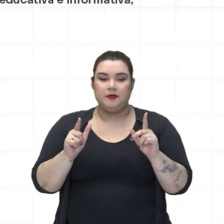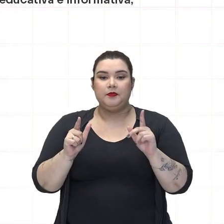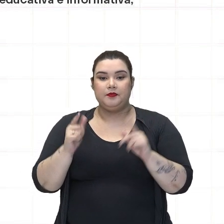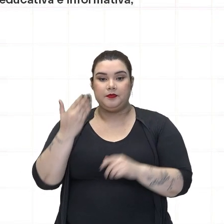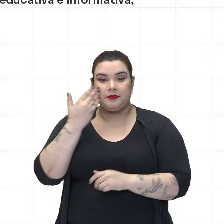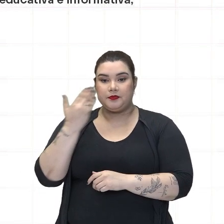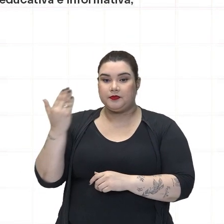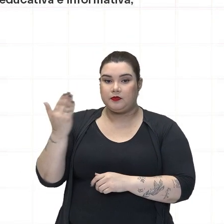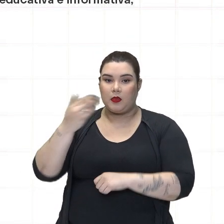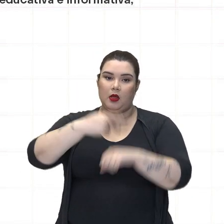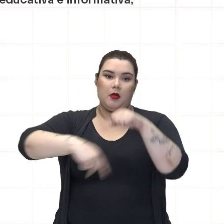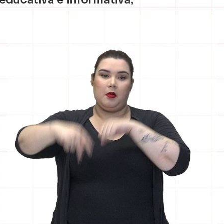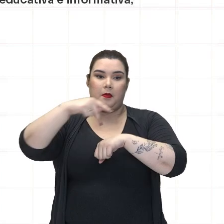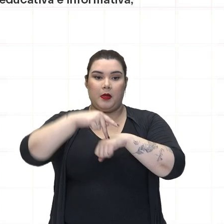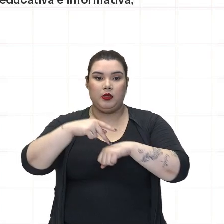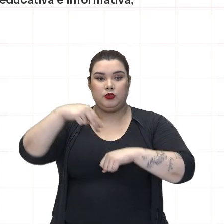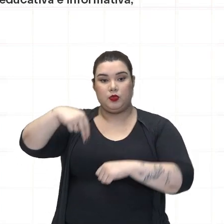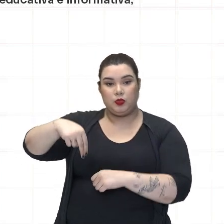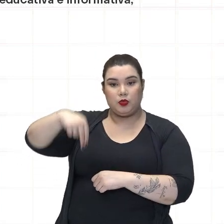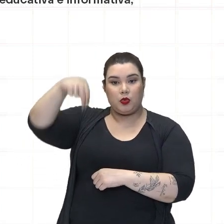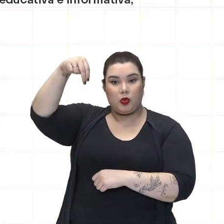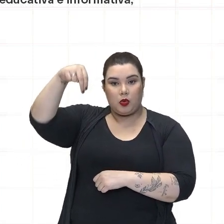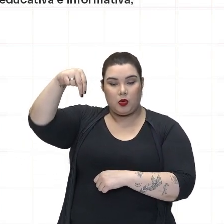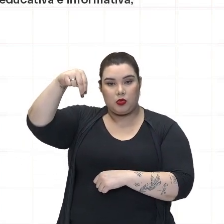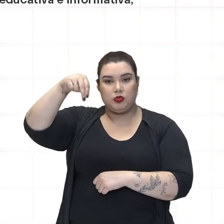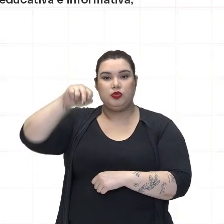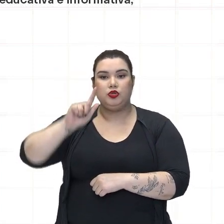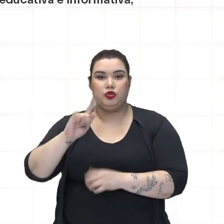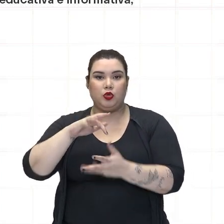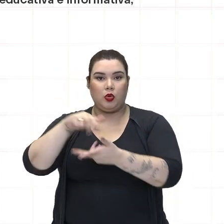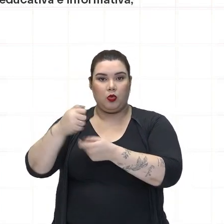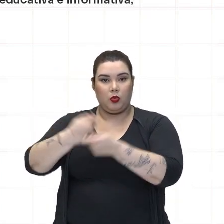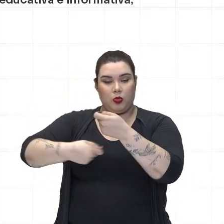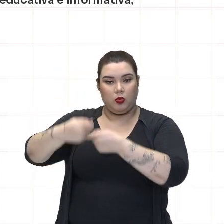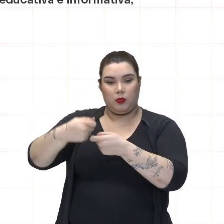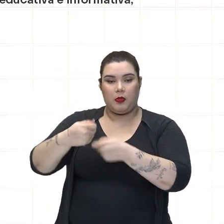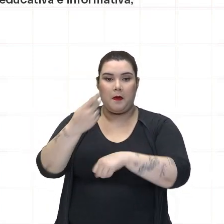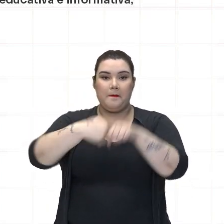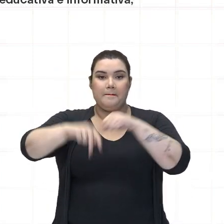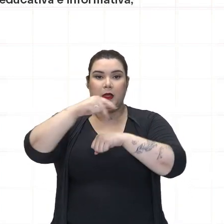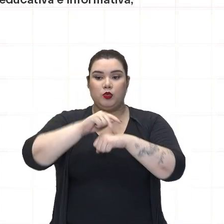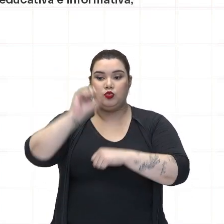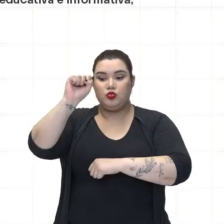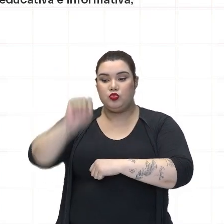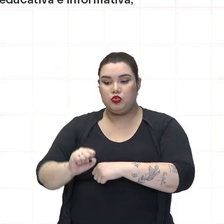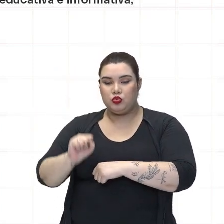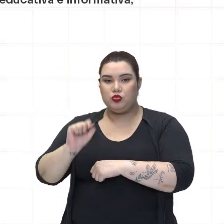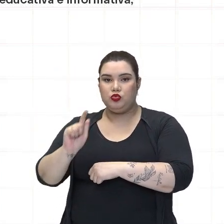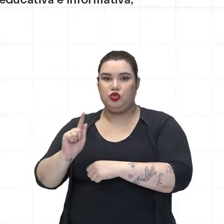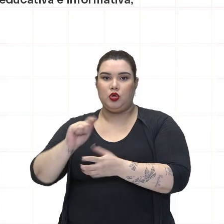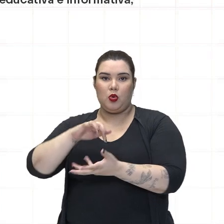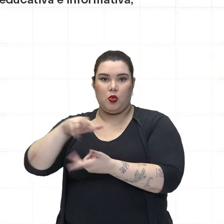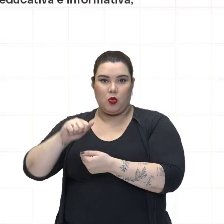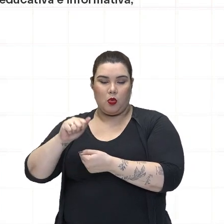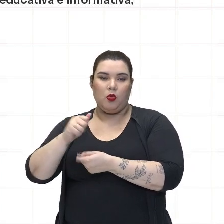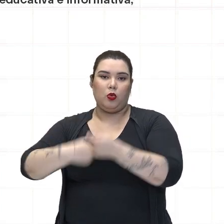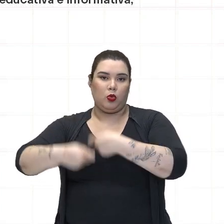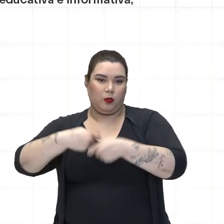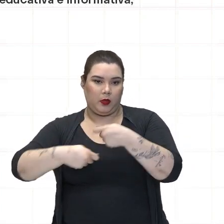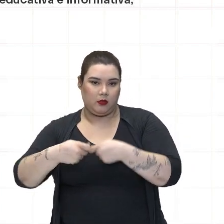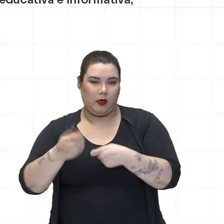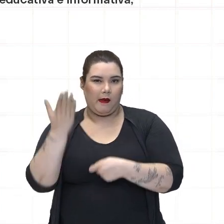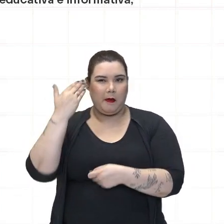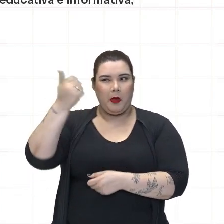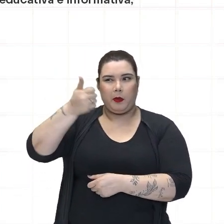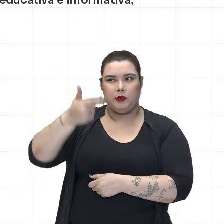agora. Países do norte geoeconômico e países do sul geoeconômico. Não tem mais essa história de primeiro, segundo,